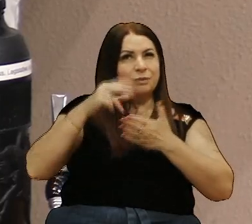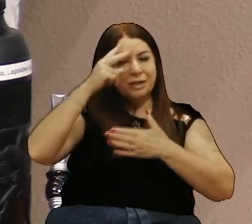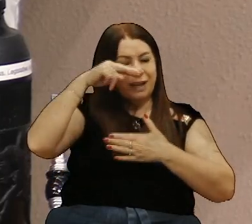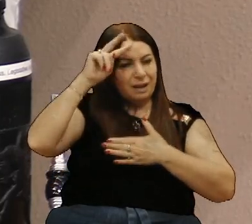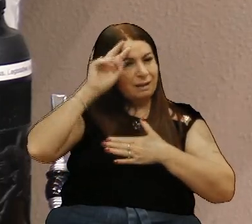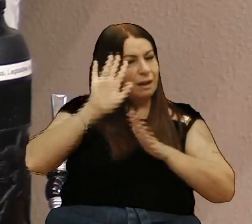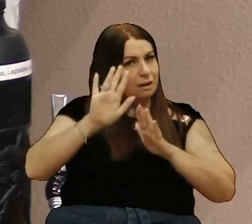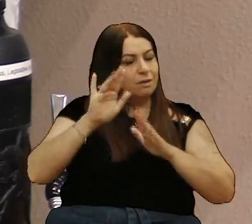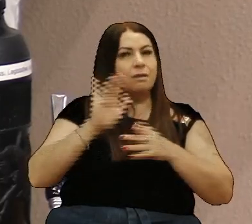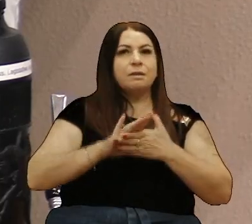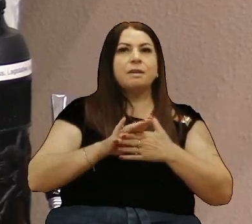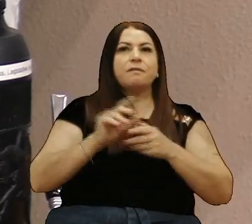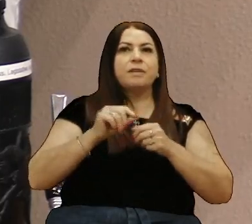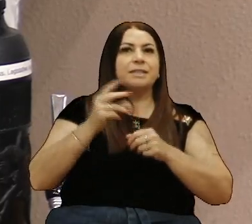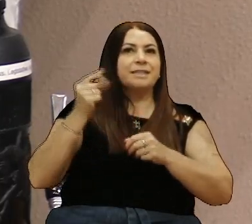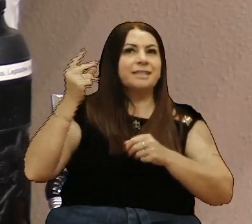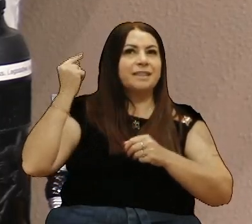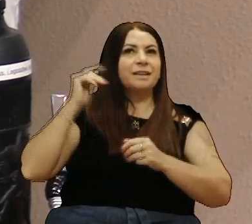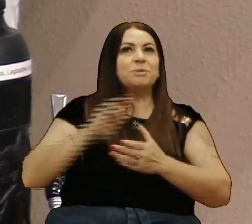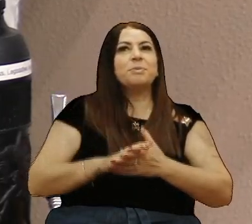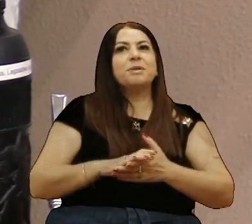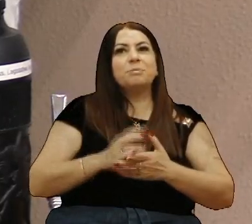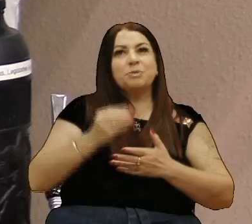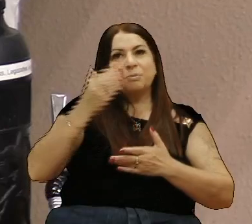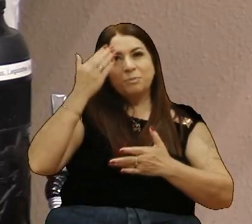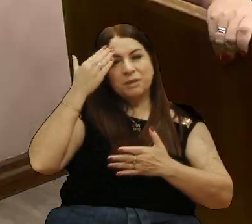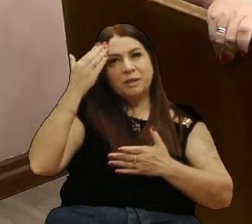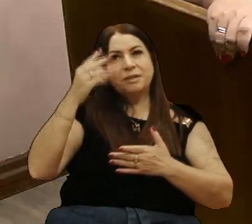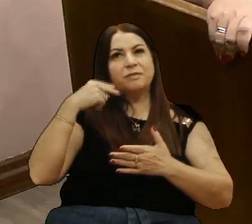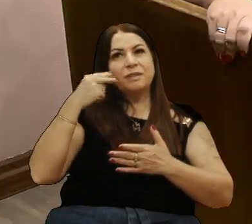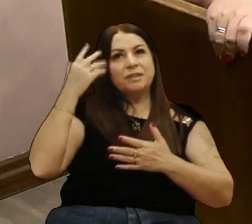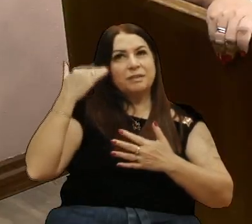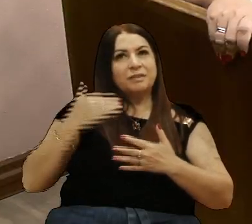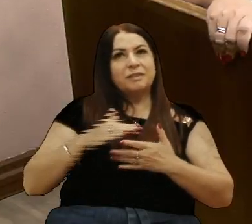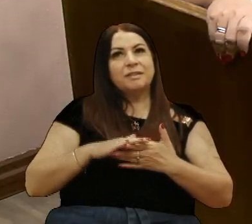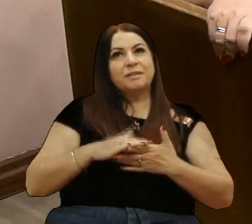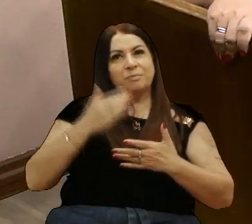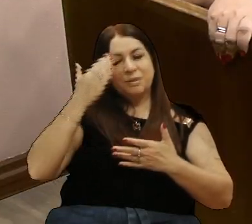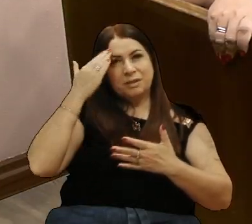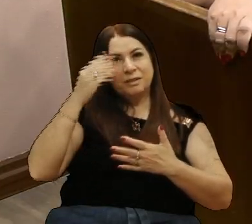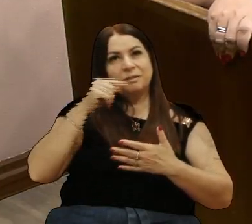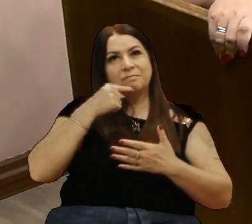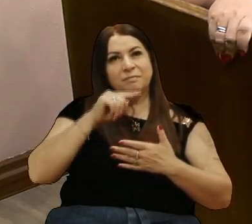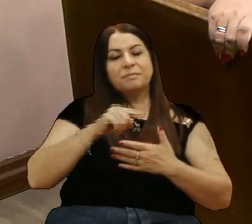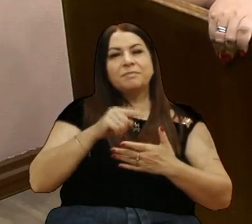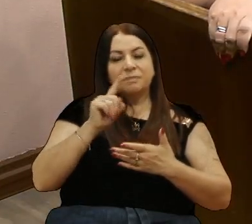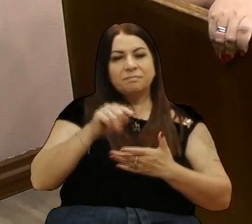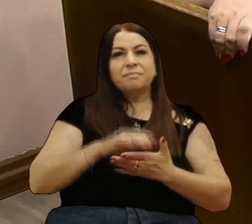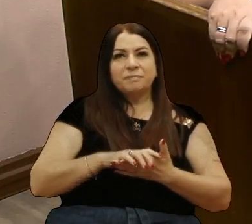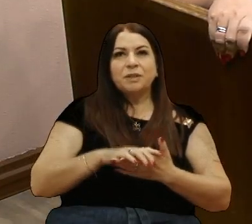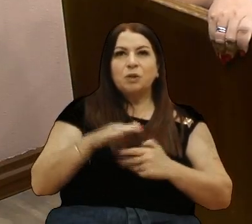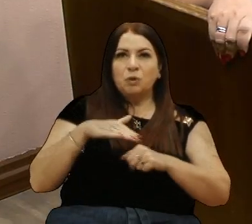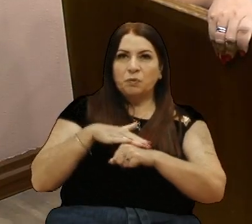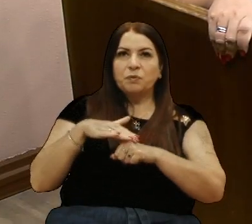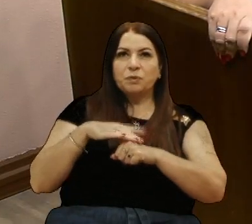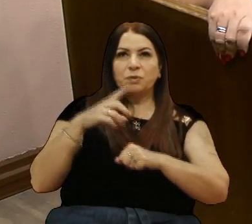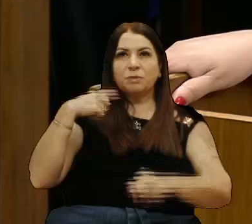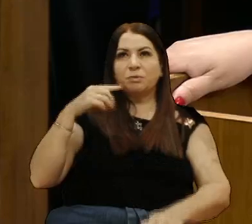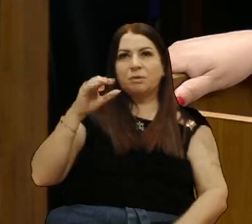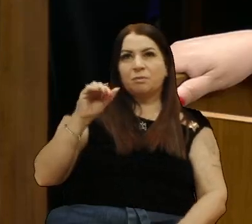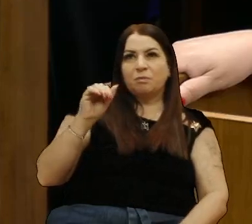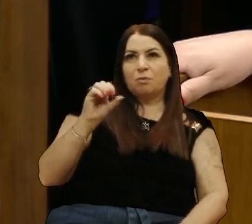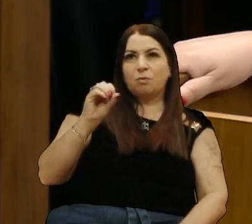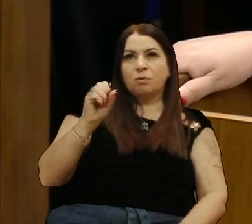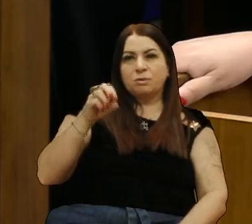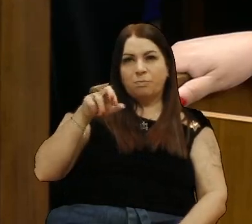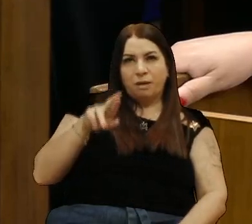Então, vejo que faz bastante tempo, né? Muito obrigado, vereador Daiane, parabéns. Obrigado, vereador Caleb. Isso mesmo, conversei até com o deputado Osmar Terra em